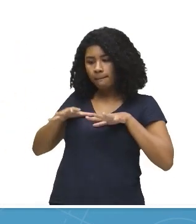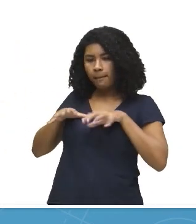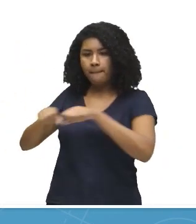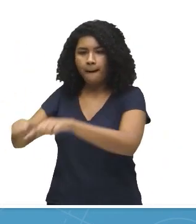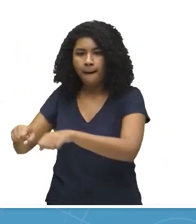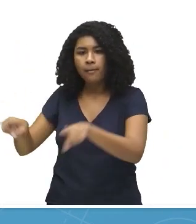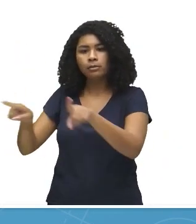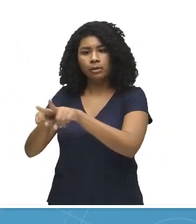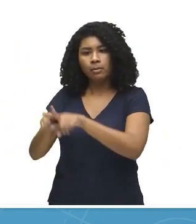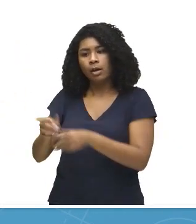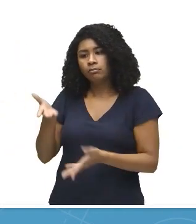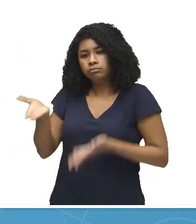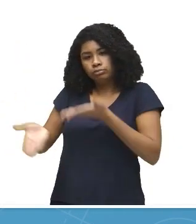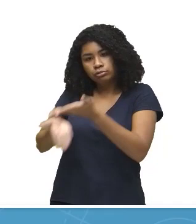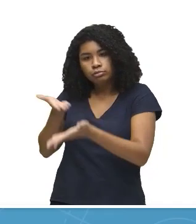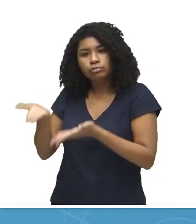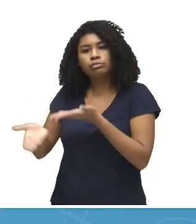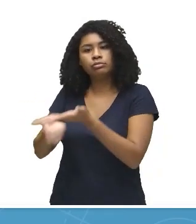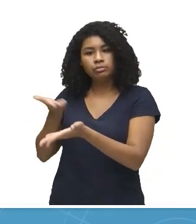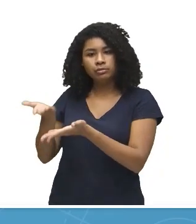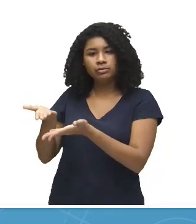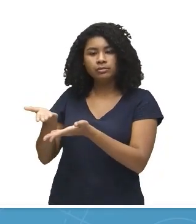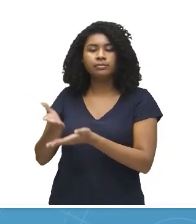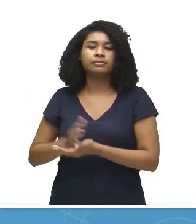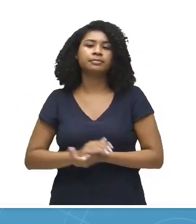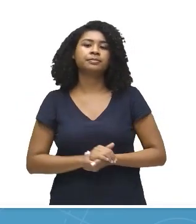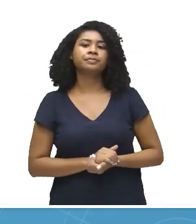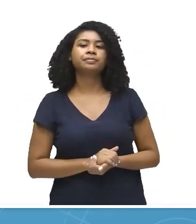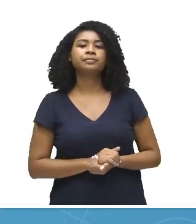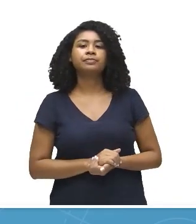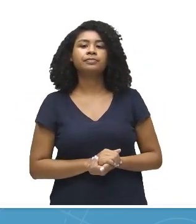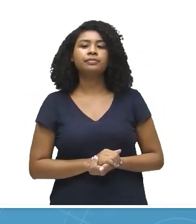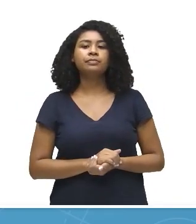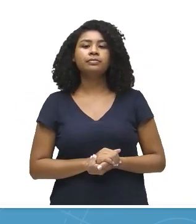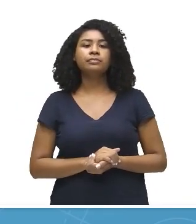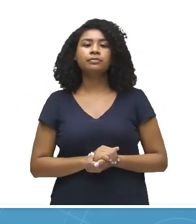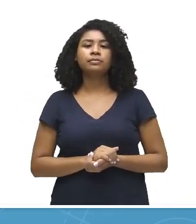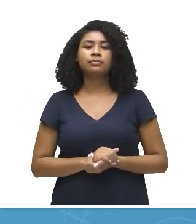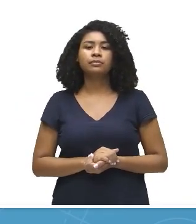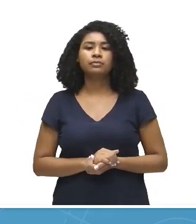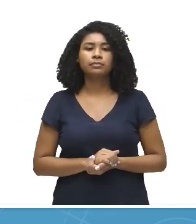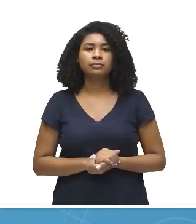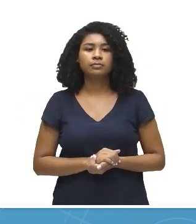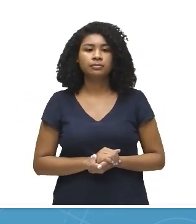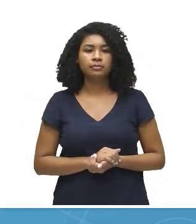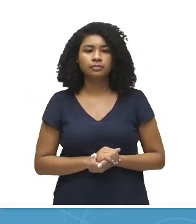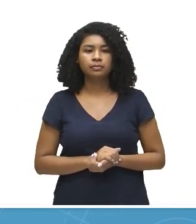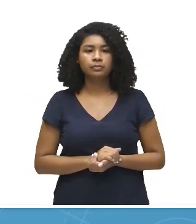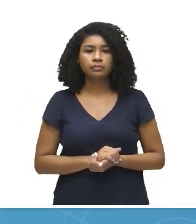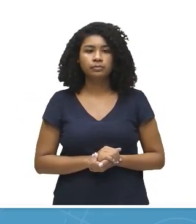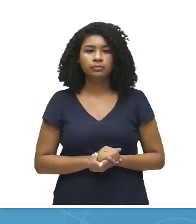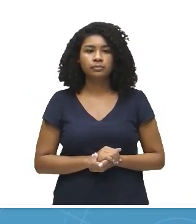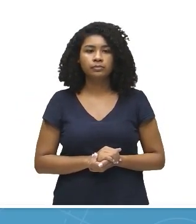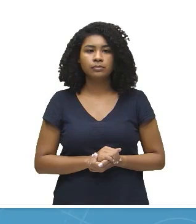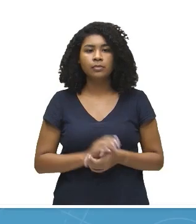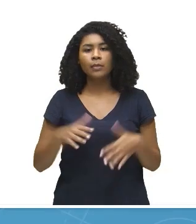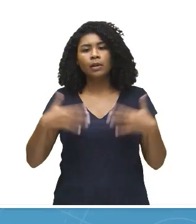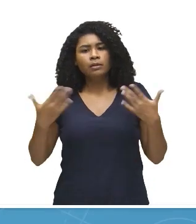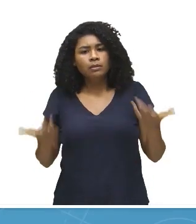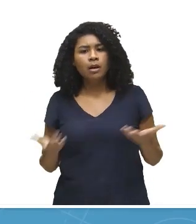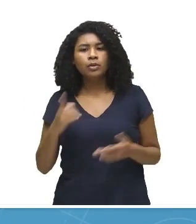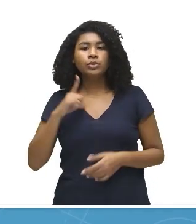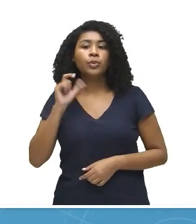podendo utilizar aquela área, mas sempre colocando aí a sustentabilidade, né? Então a gente tem